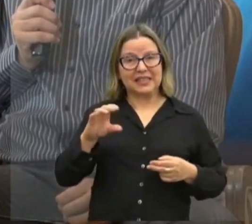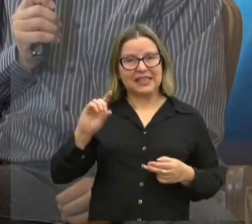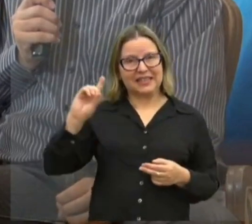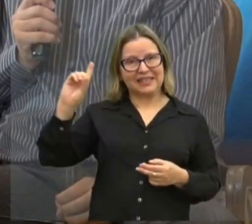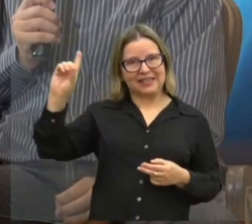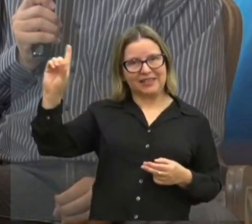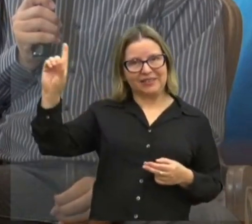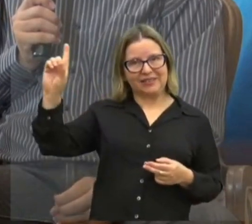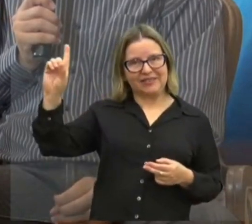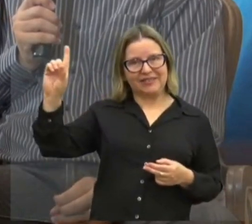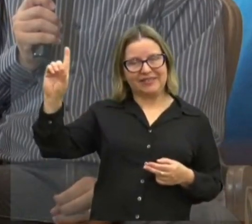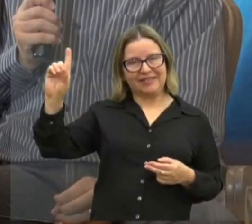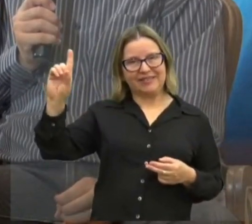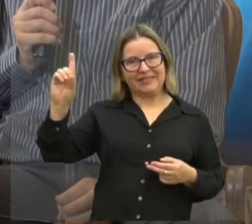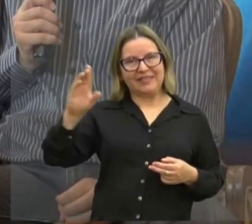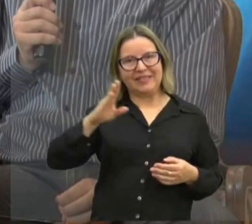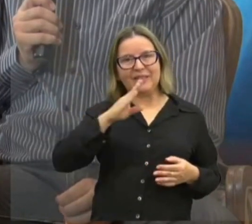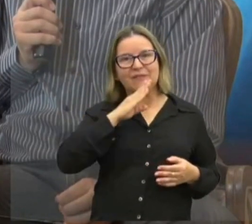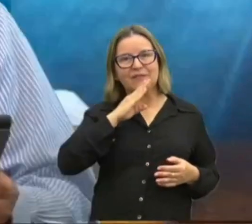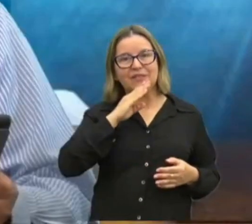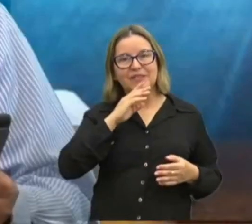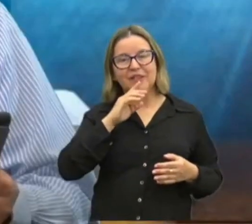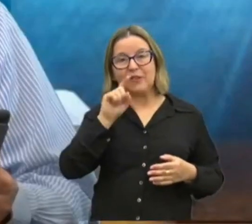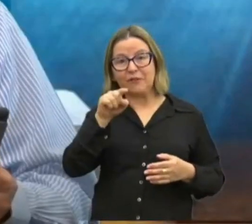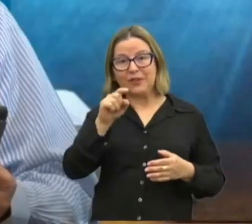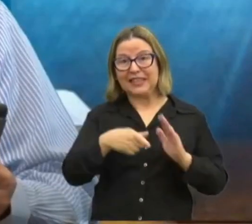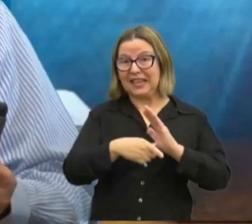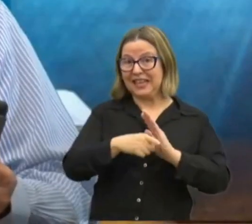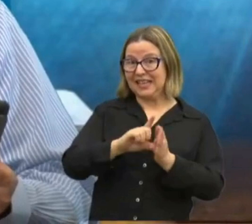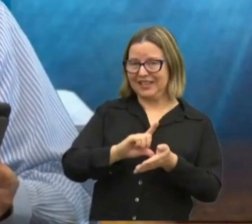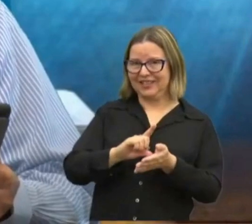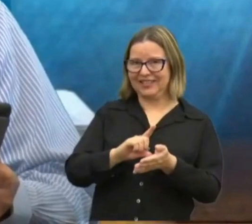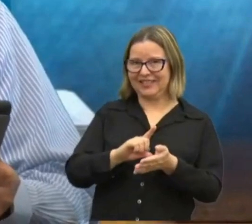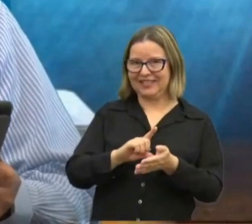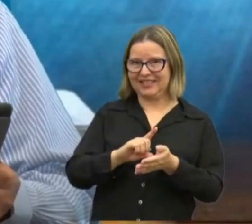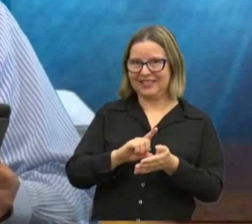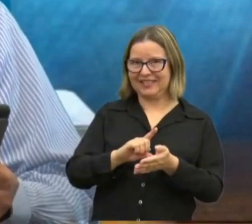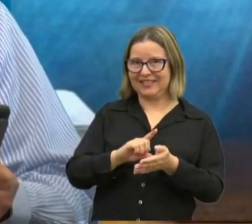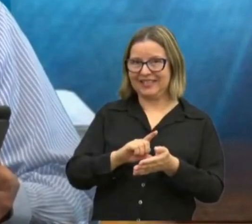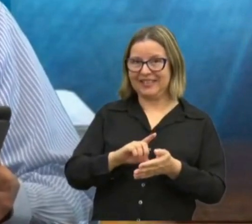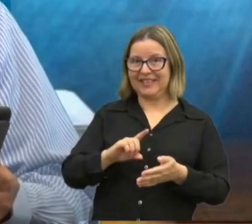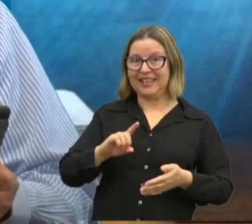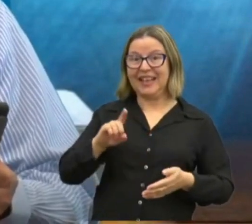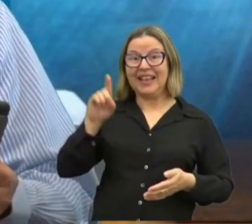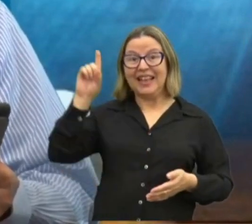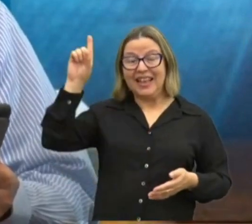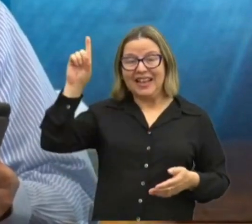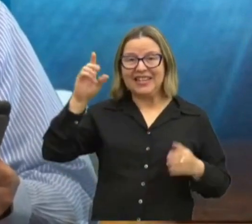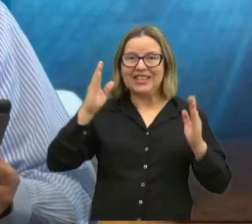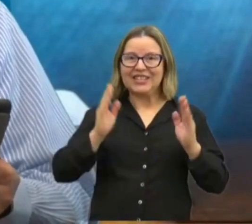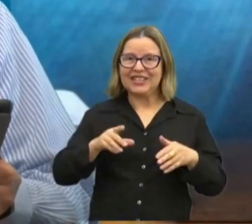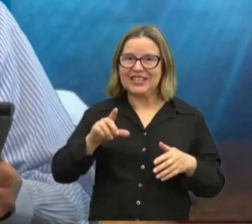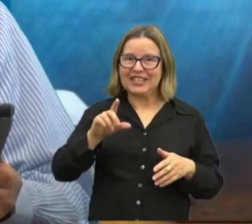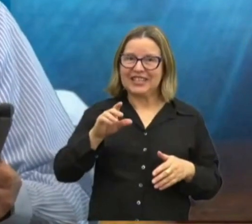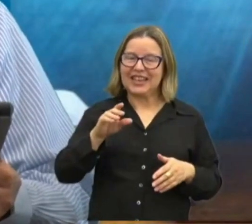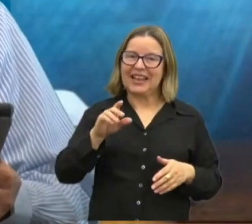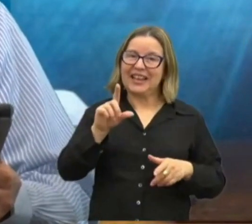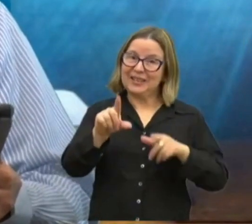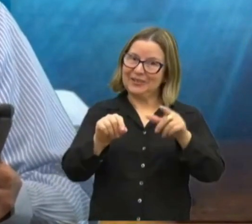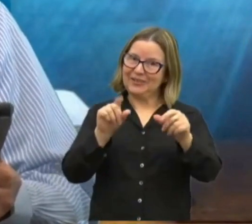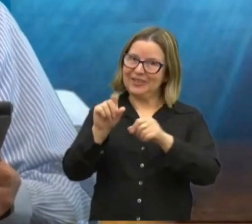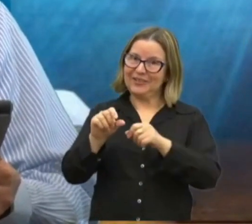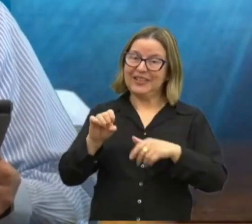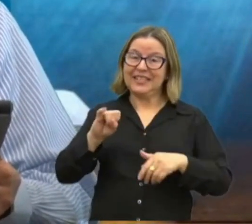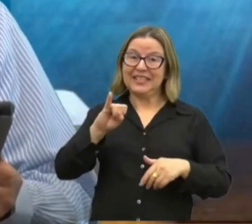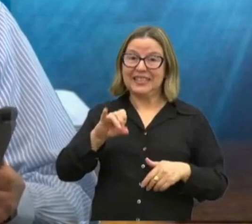Deus conheceu de antemão você, Ele o predestinou. Se Deus o